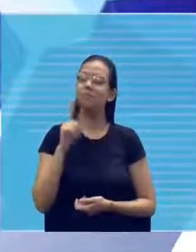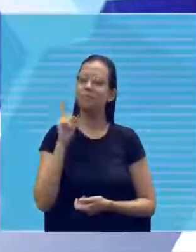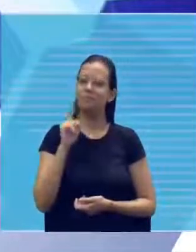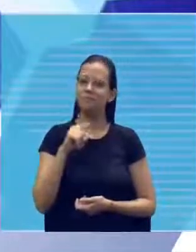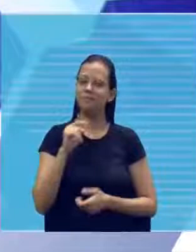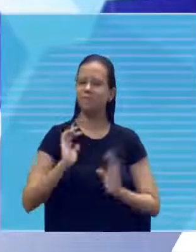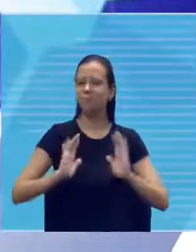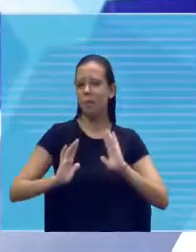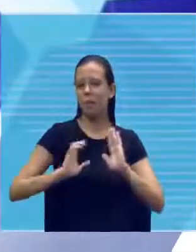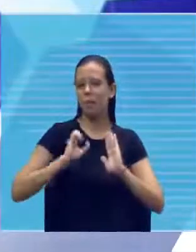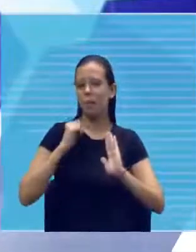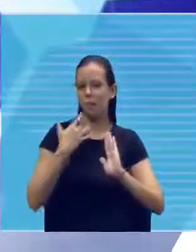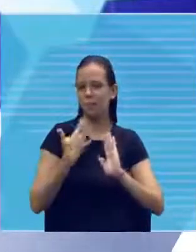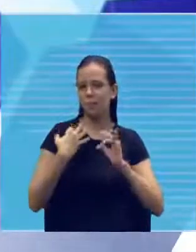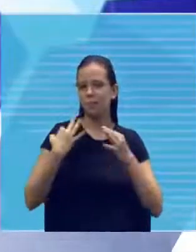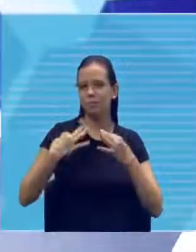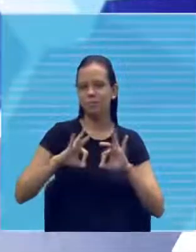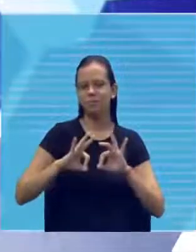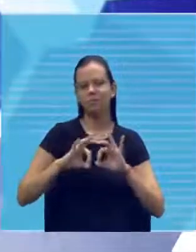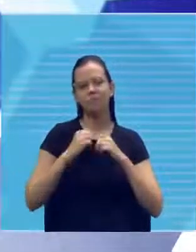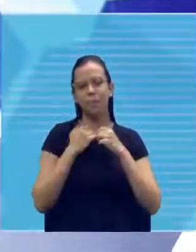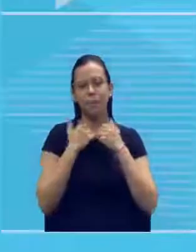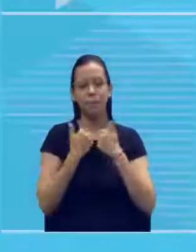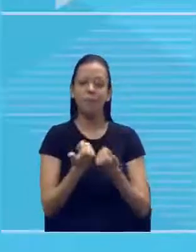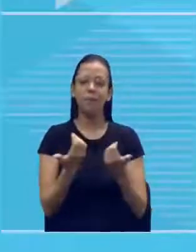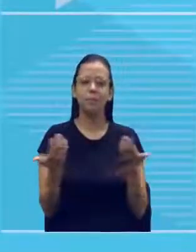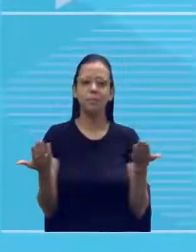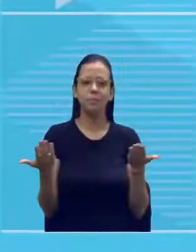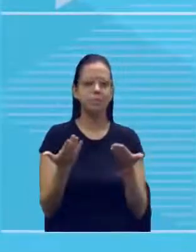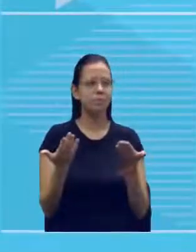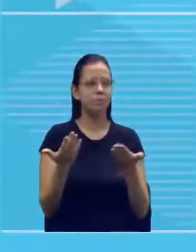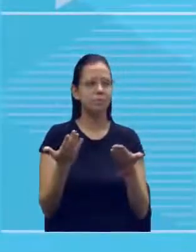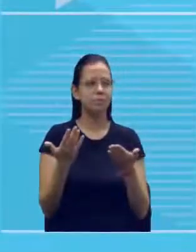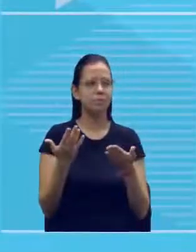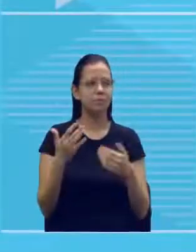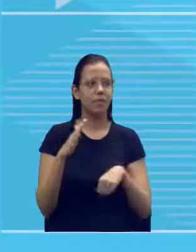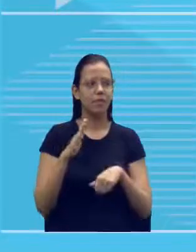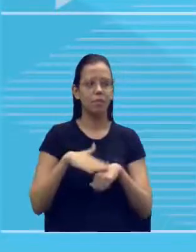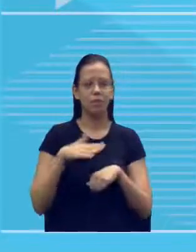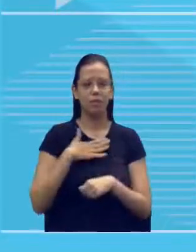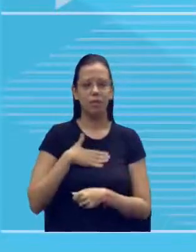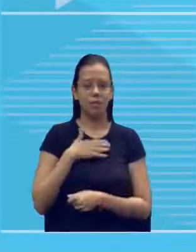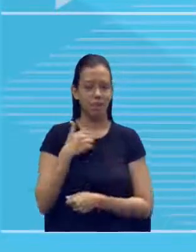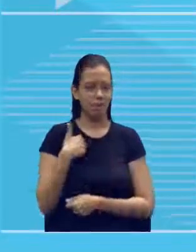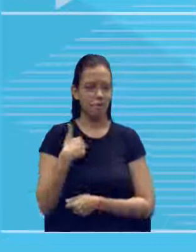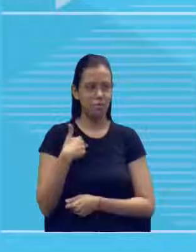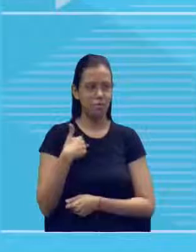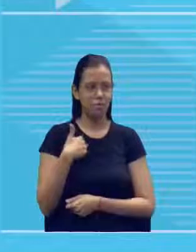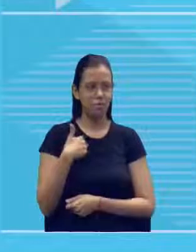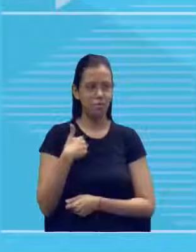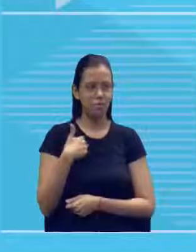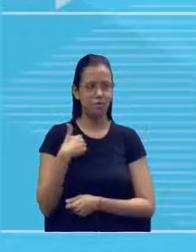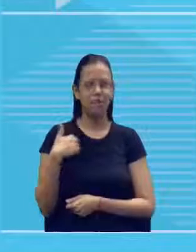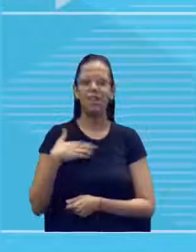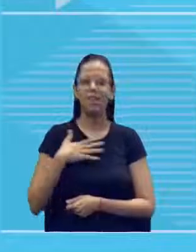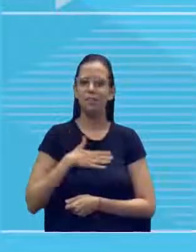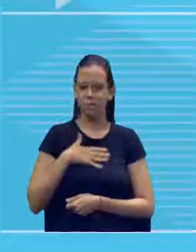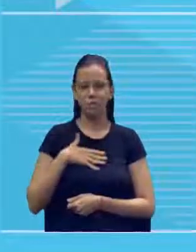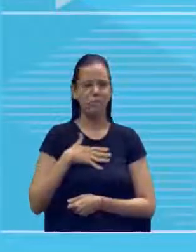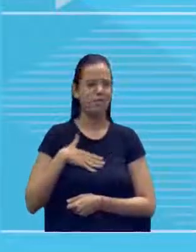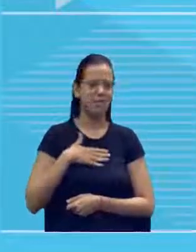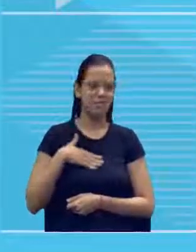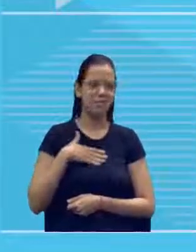Foi um período bom, né? Muito bem. E hoje em dia, o que é que mais movimenta vocês? É o axé.